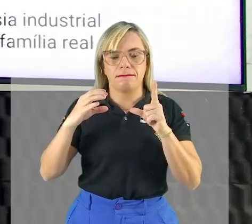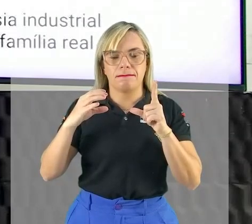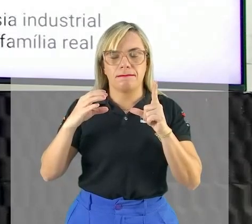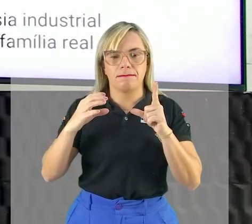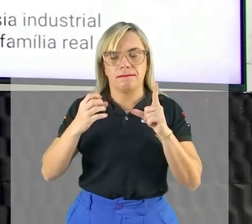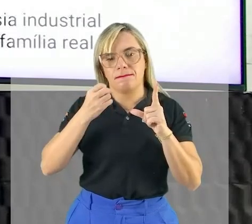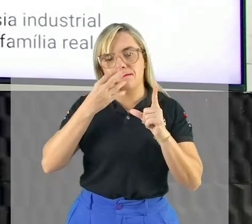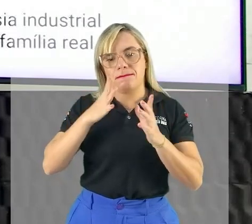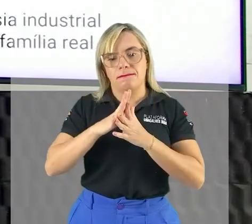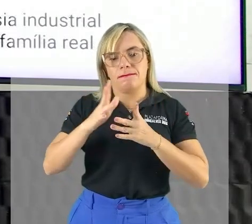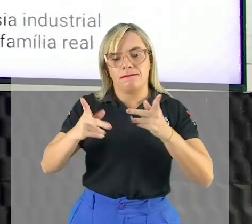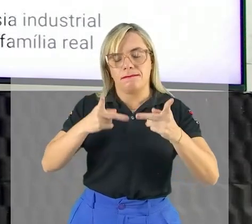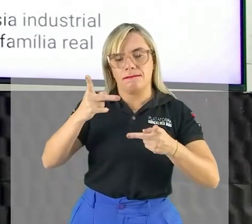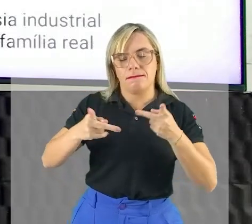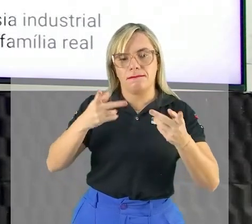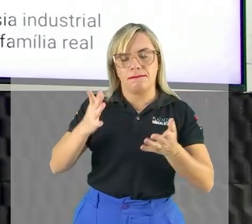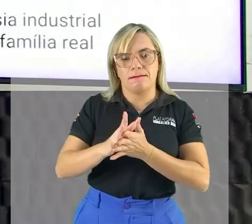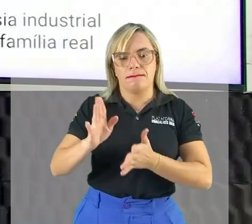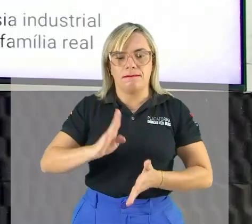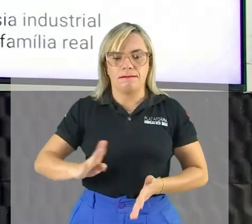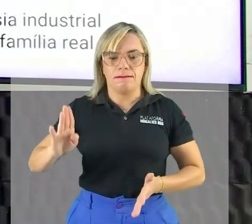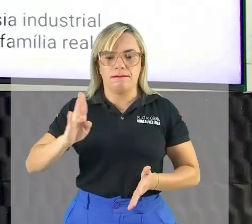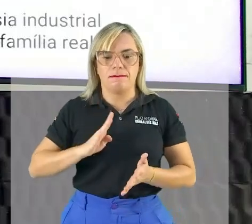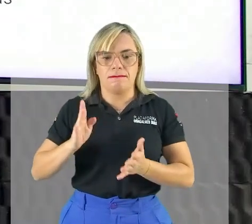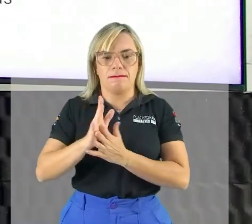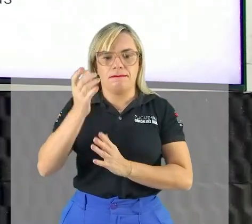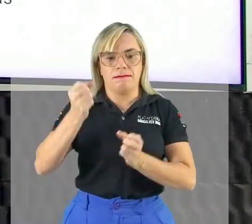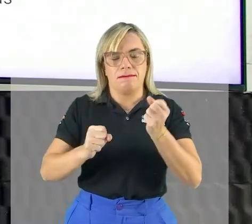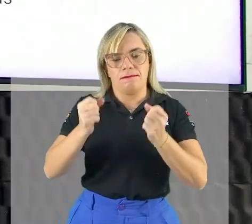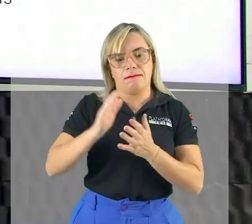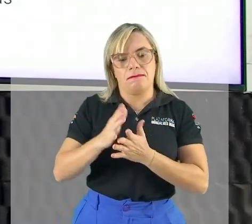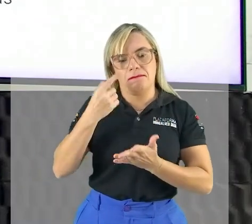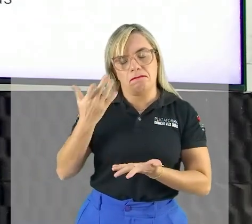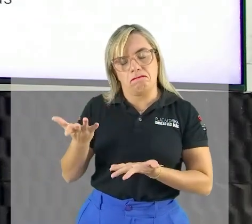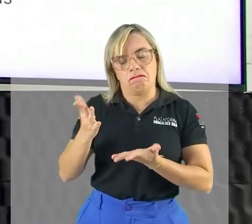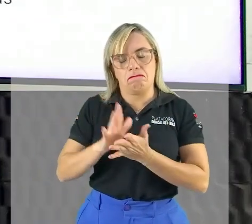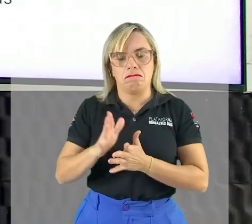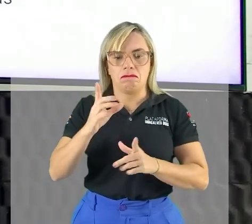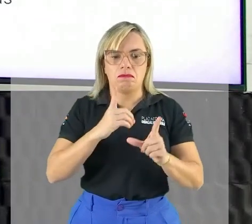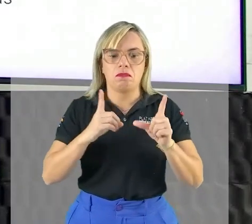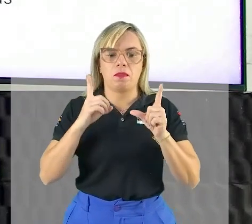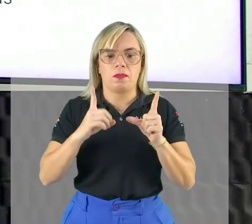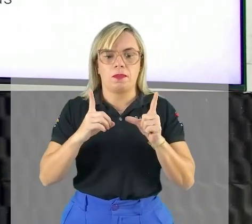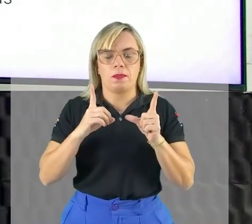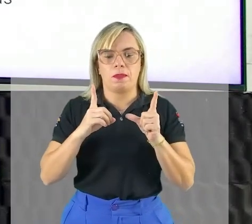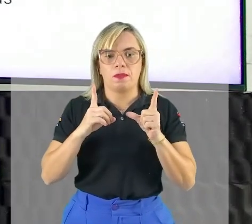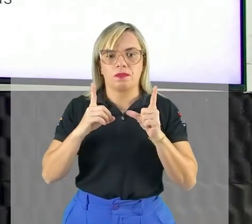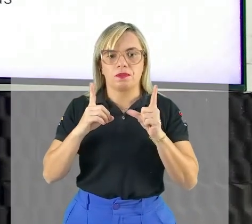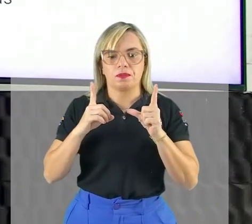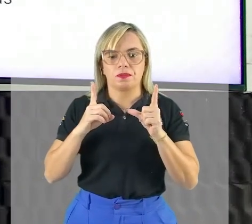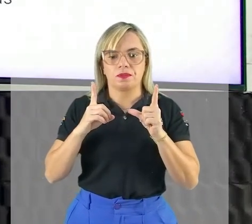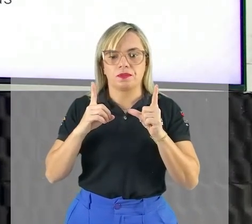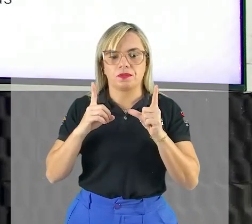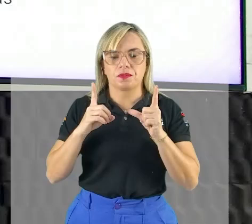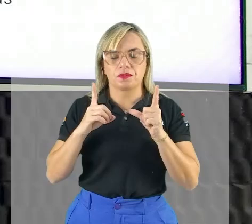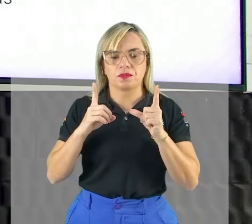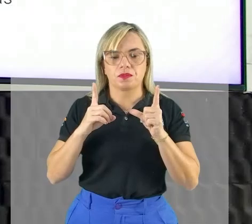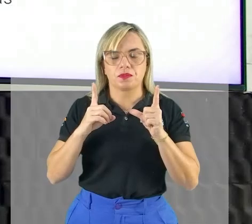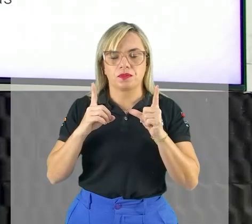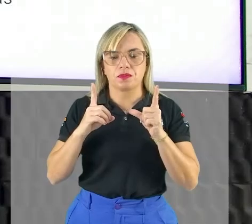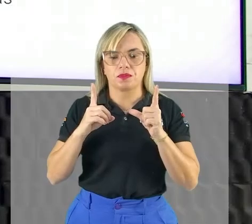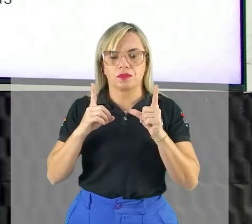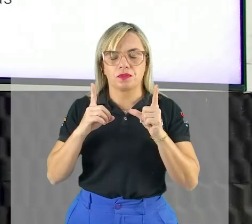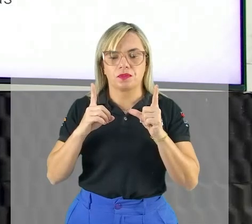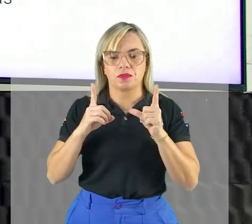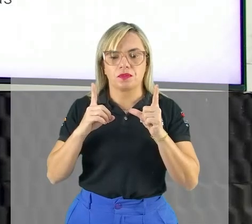bom aí fala burguesia industrial letra d o confronto entre a França Inglaterra e a